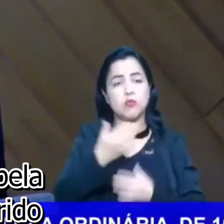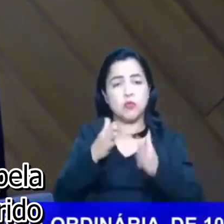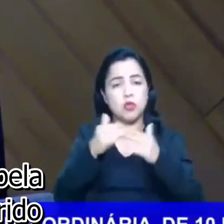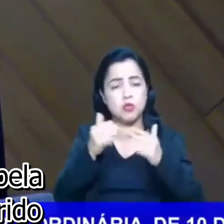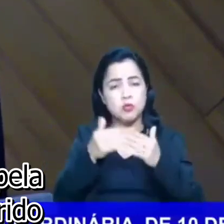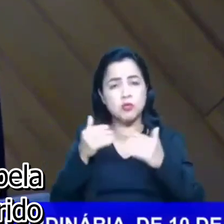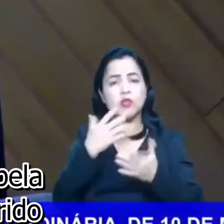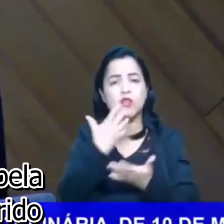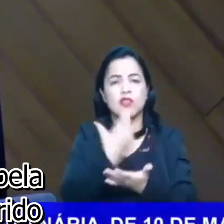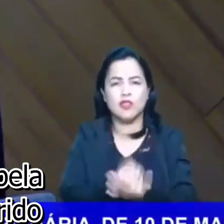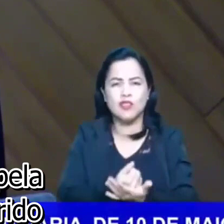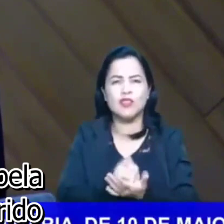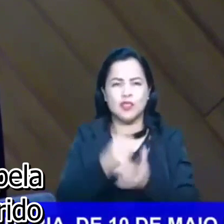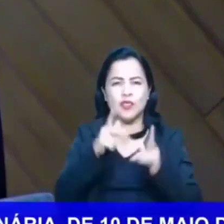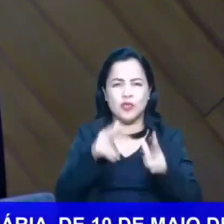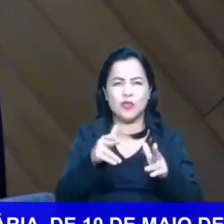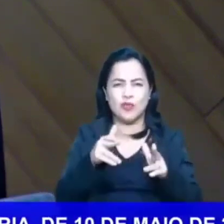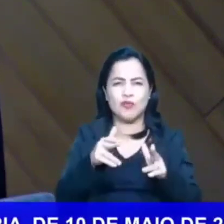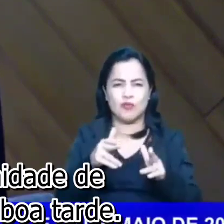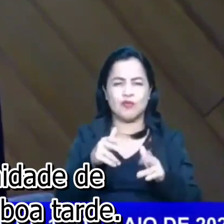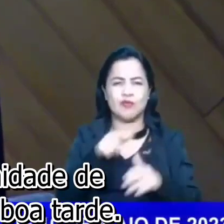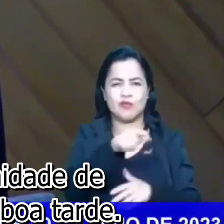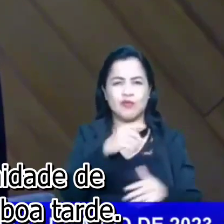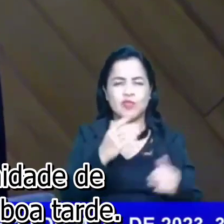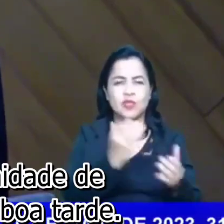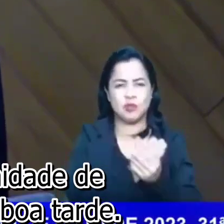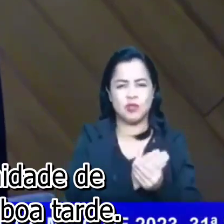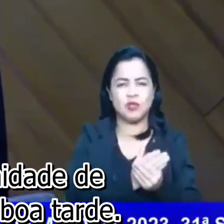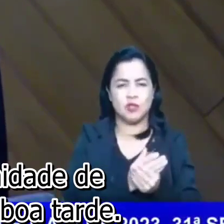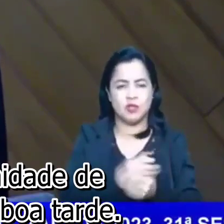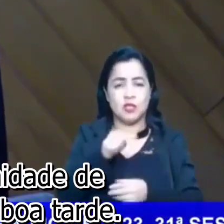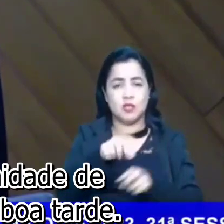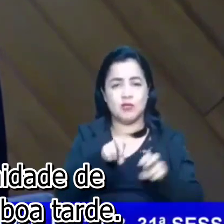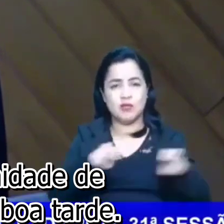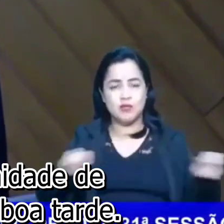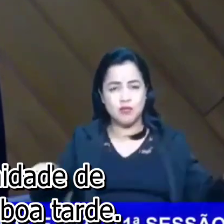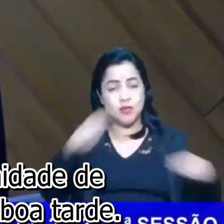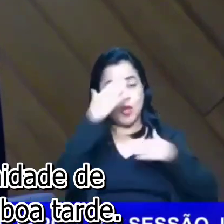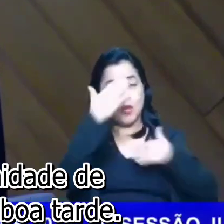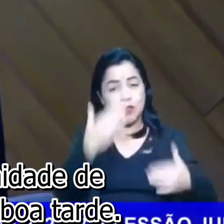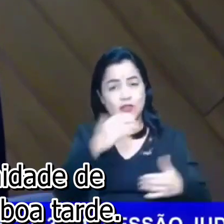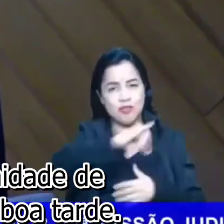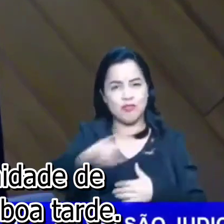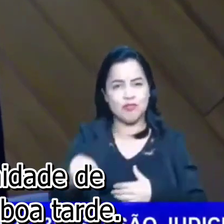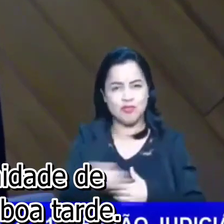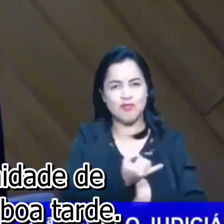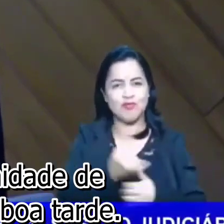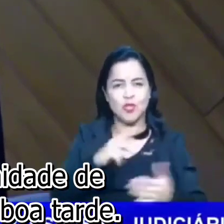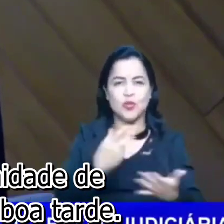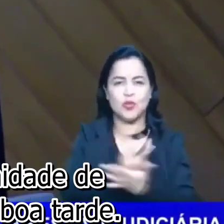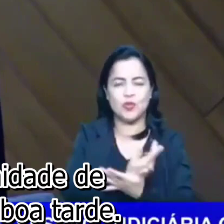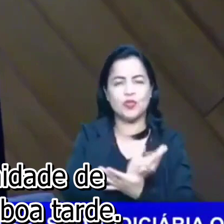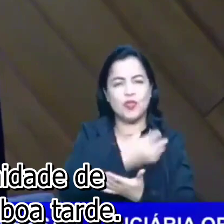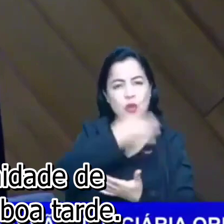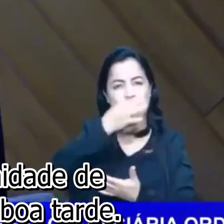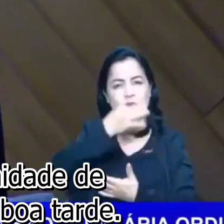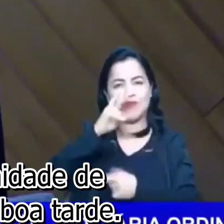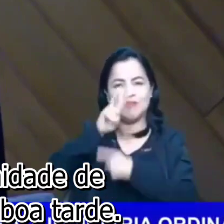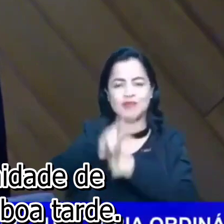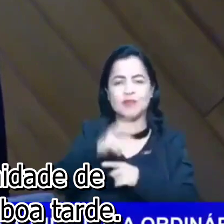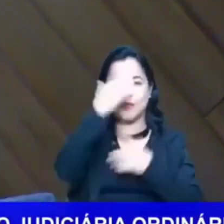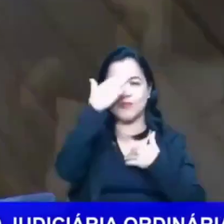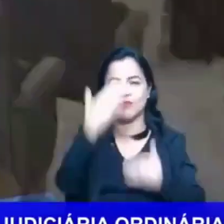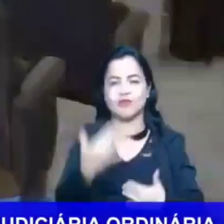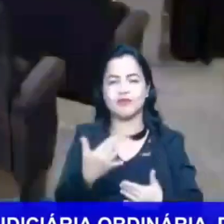aprovação, como anteriormente foi proferido pelo secretário do tribunal. Agradeço a oportunidade de realizar essa sustentação oral. Muito